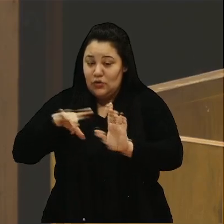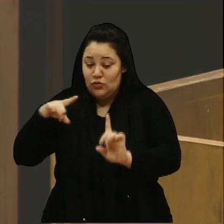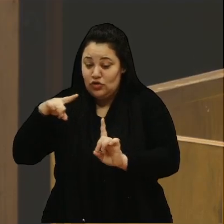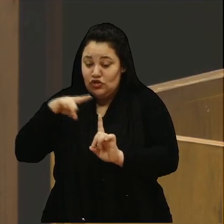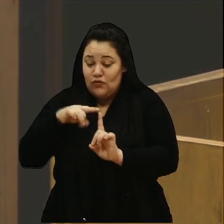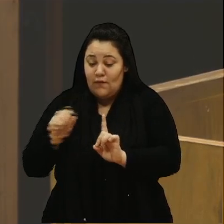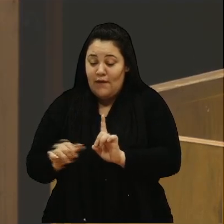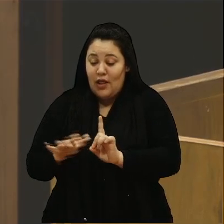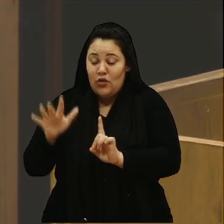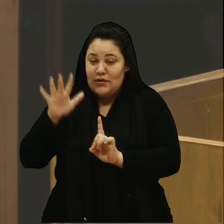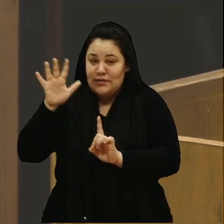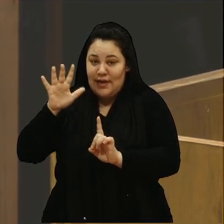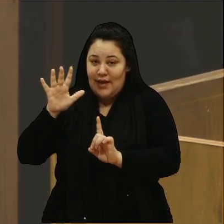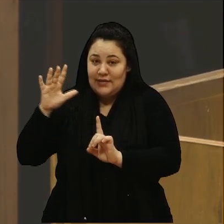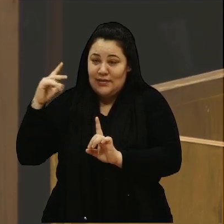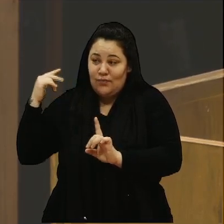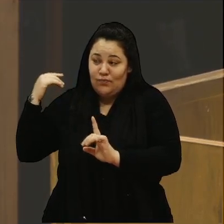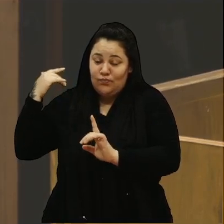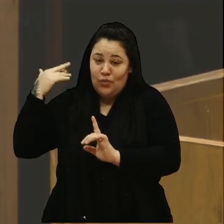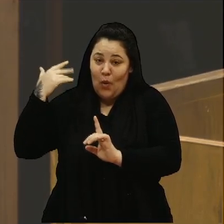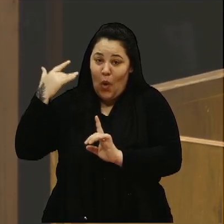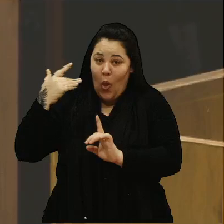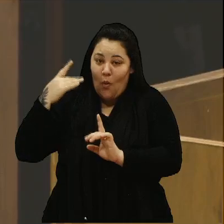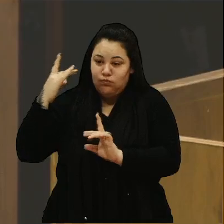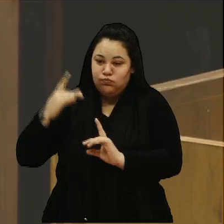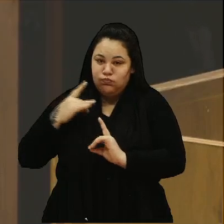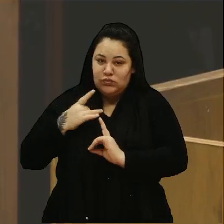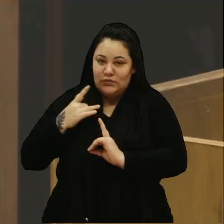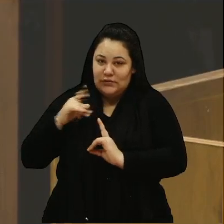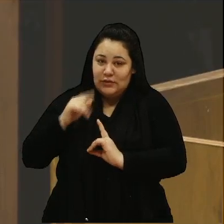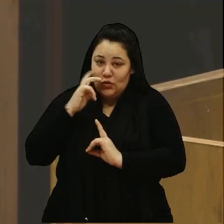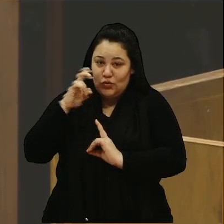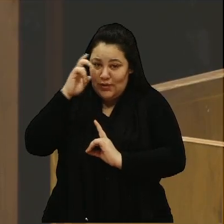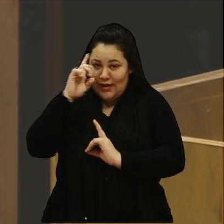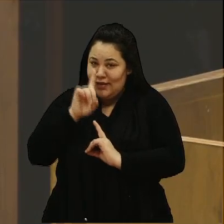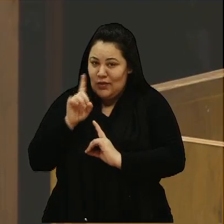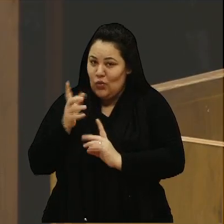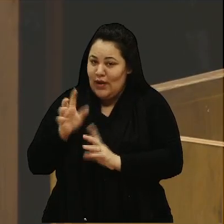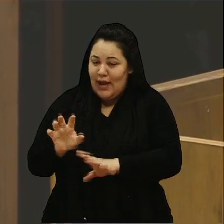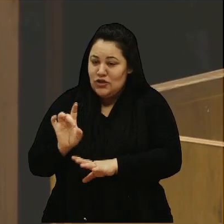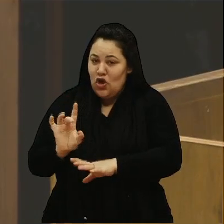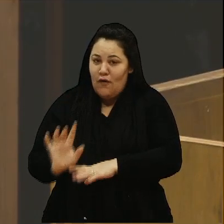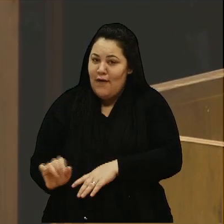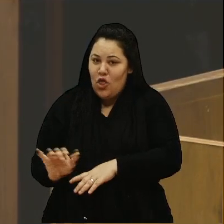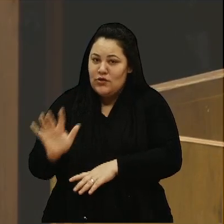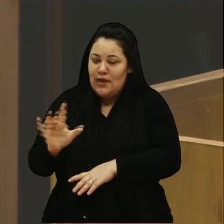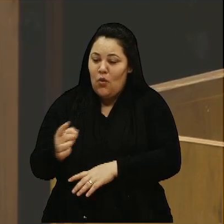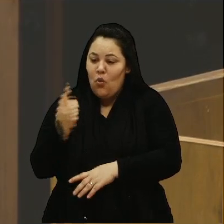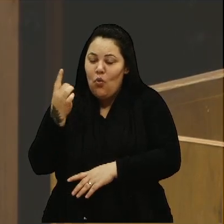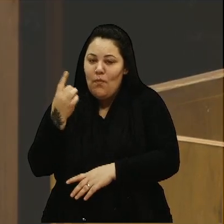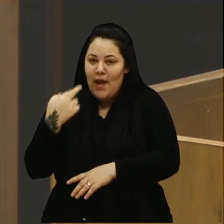cultural sem privilegiar uma religião, mas registrando o patrimônio